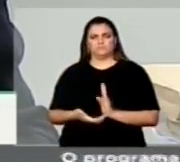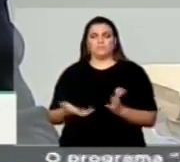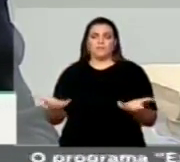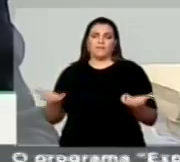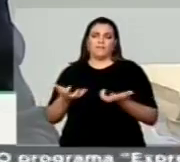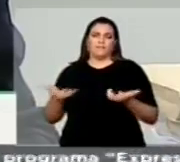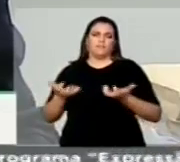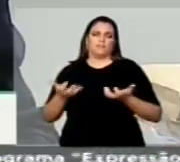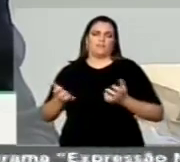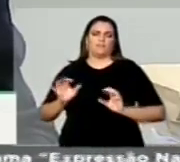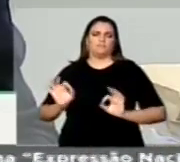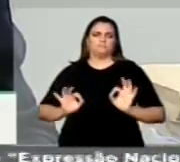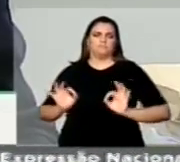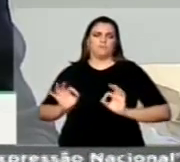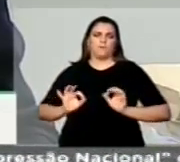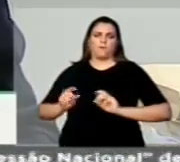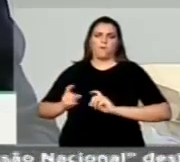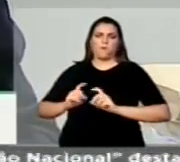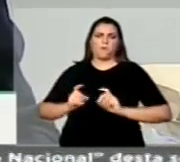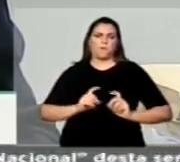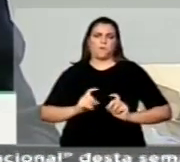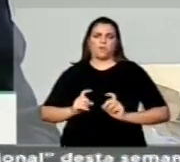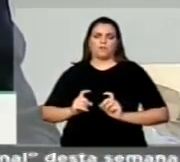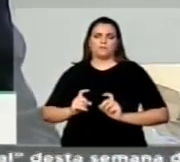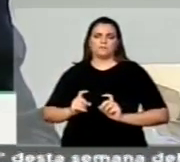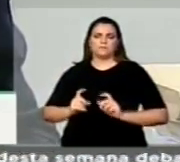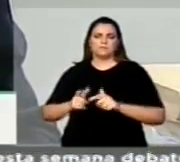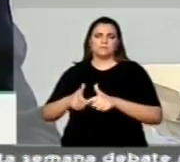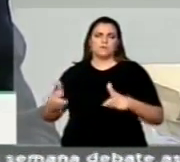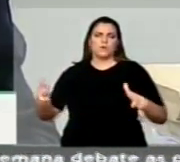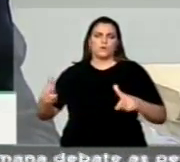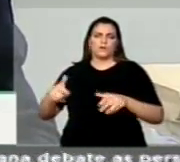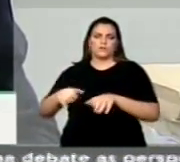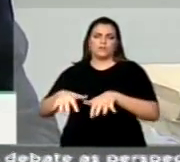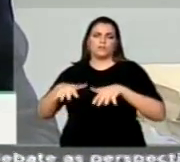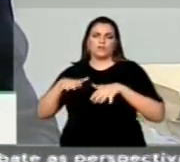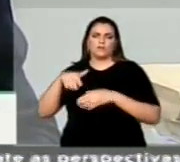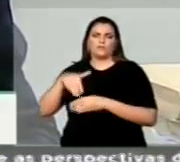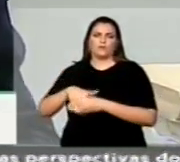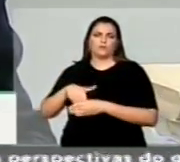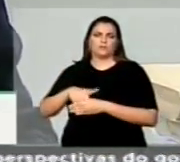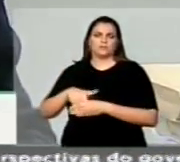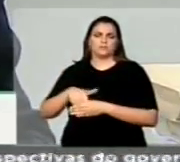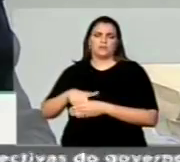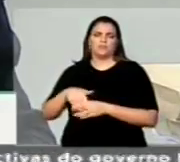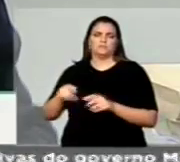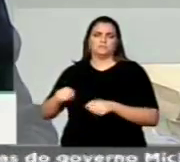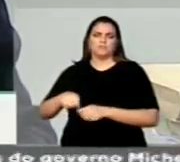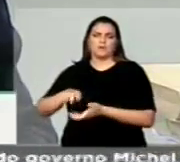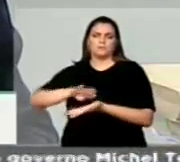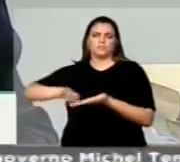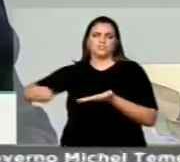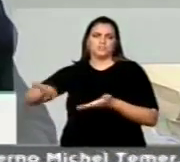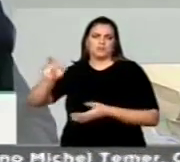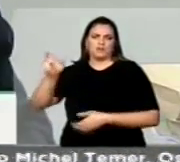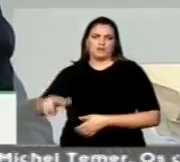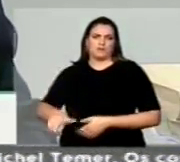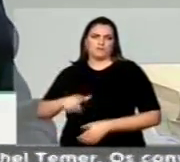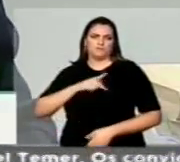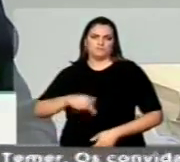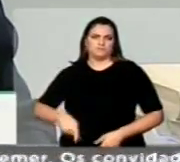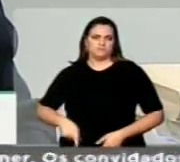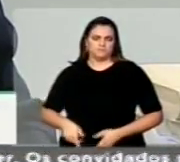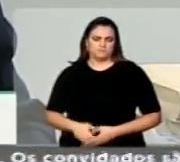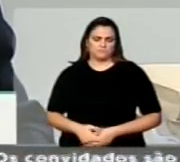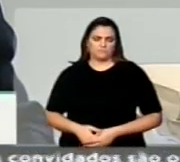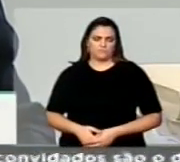que a perda de mandato se dá pela votação da maioria absoluta do plenário. É uma forma de regulamentação aquilo que pode chegar à perda de